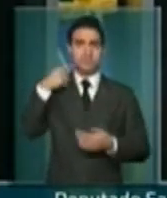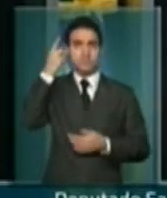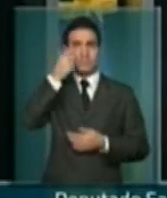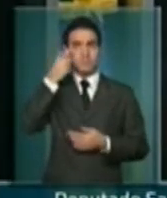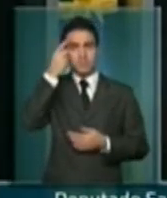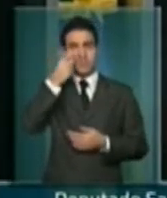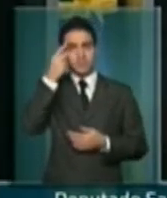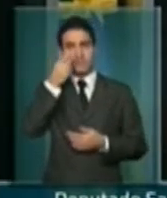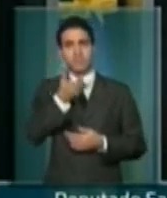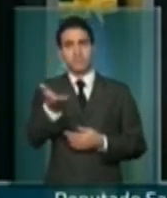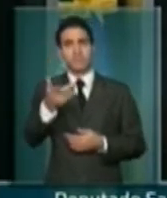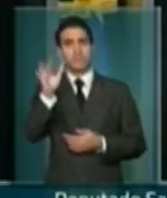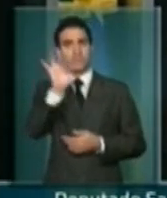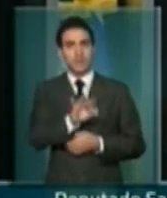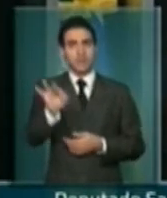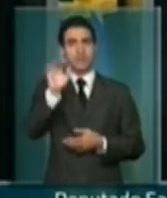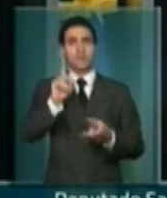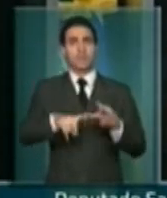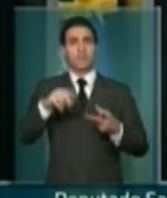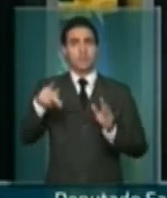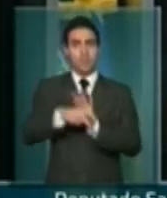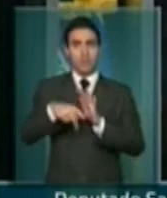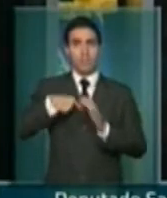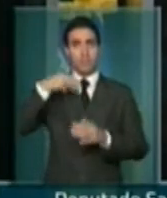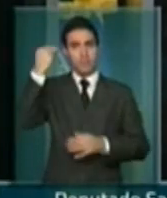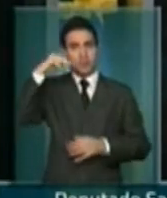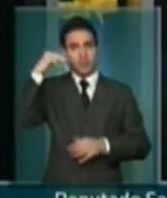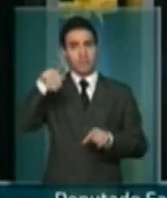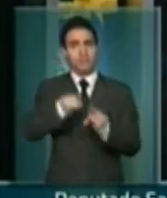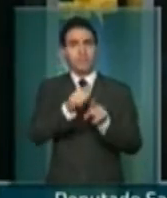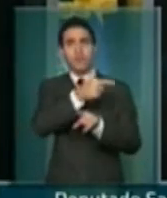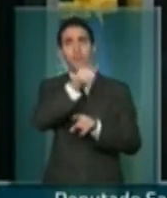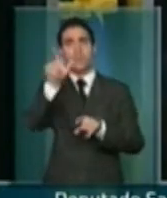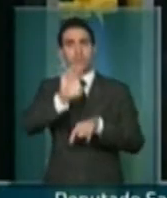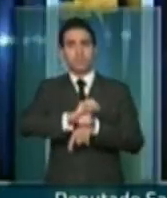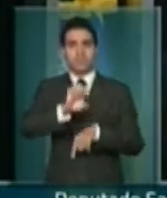deputados federais do Maranhão e de outros estados,